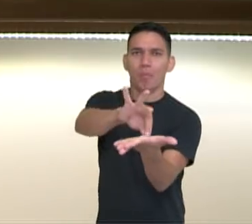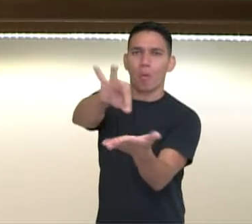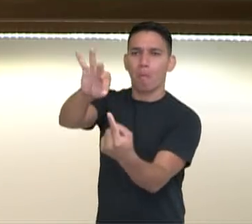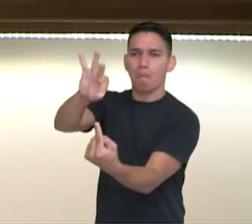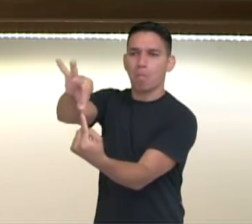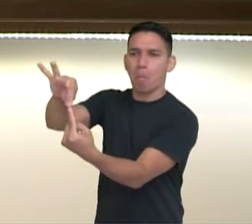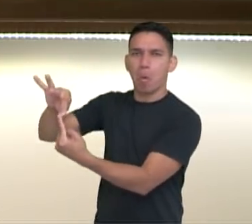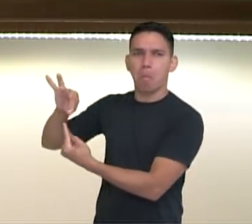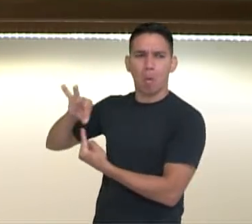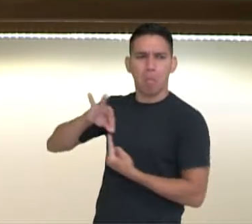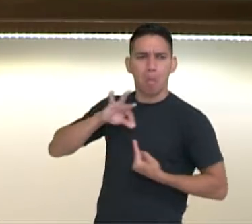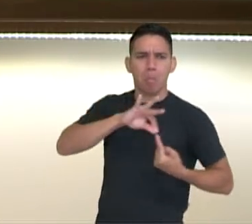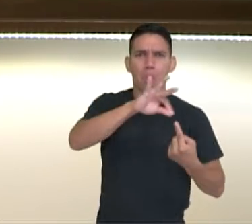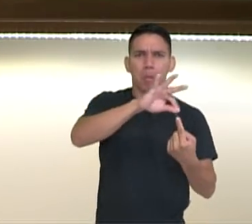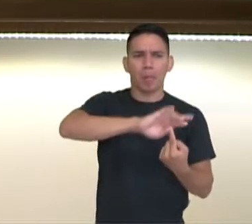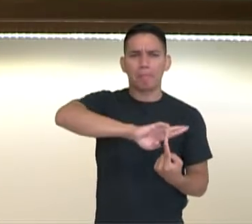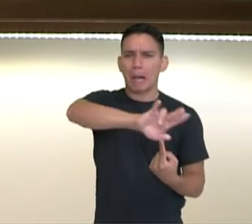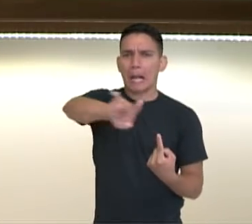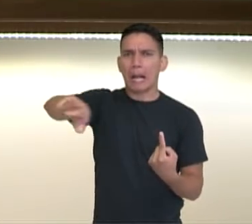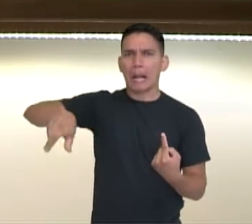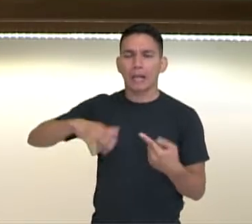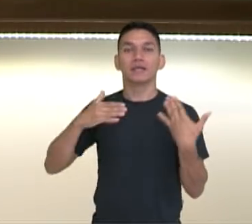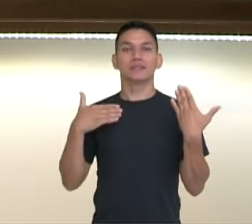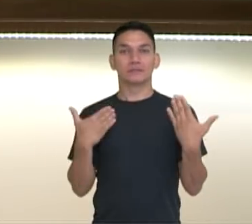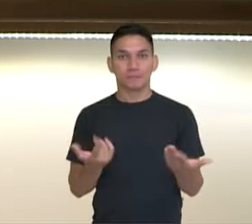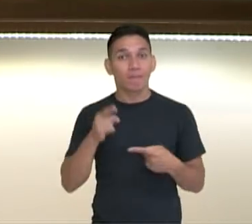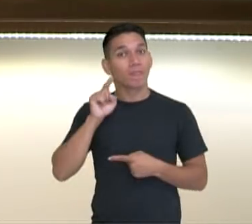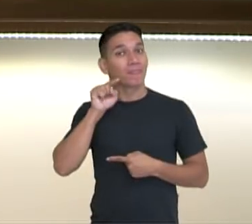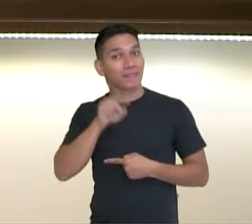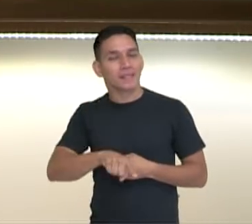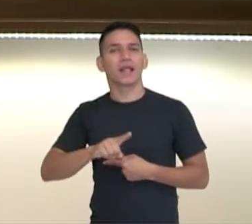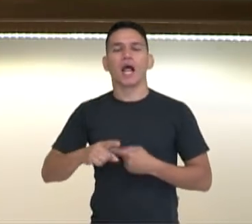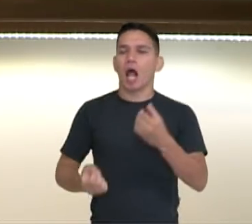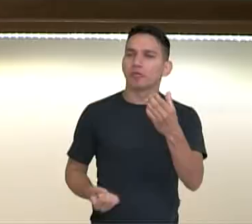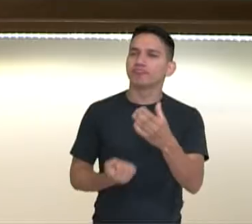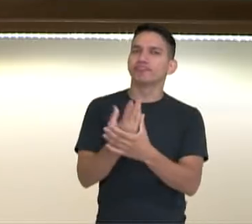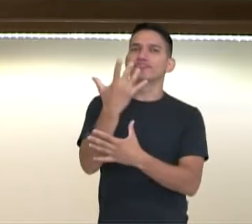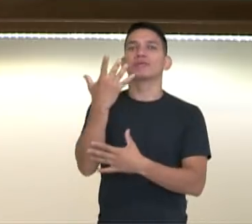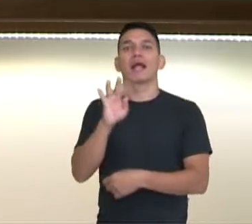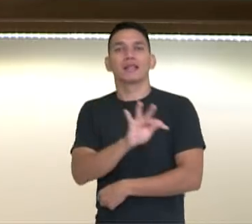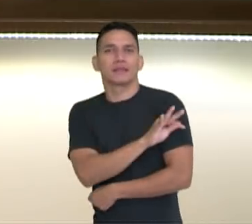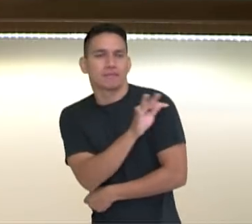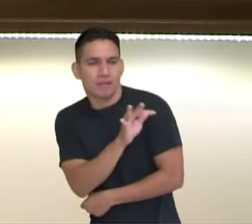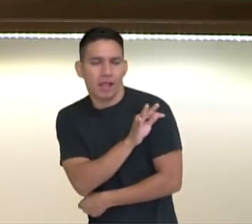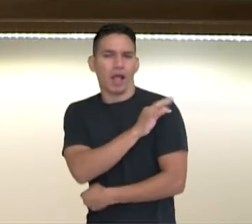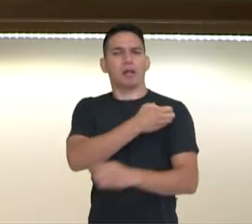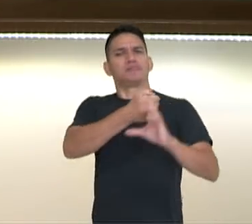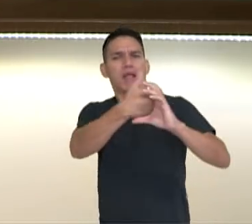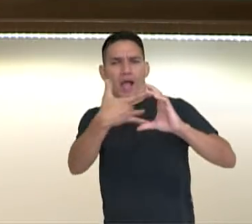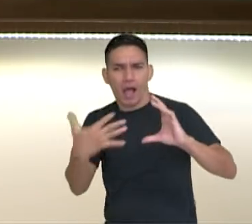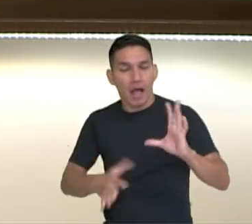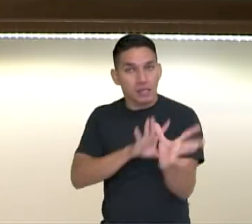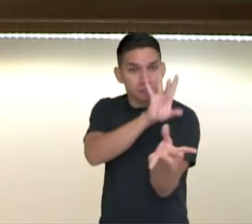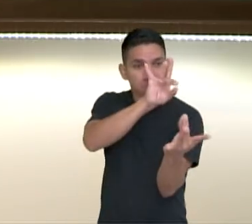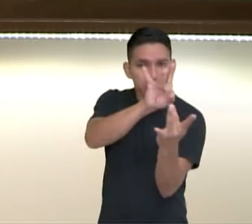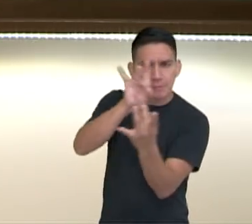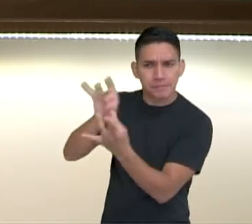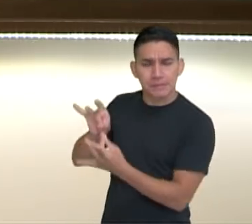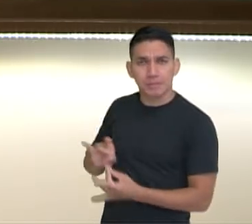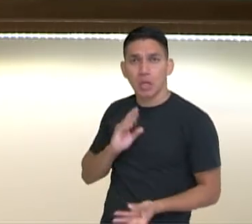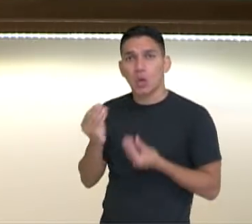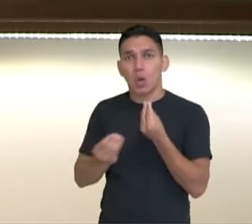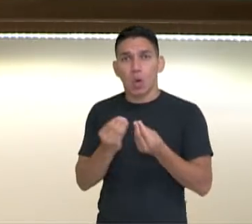esse deslocamento. E aí surgem então alguns instrumentos, algumas características específicas quando a gente